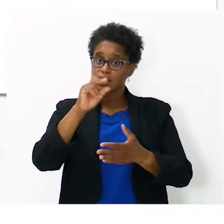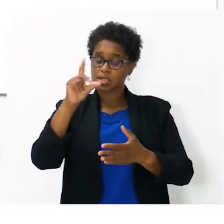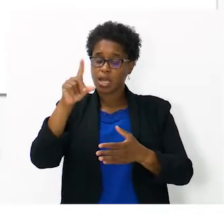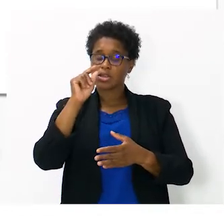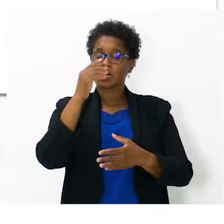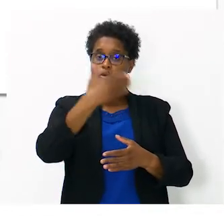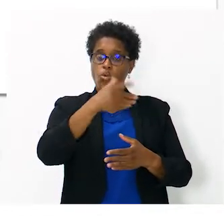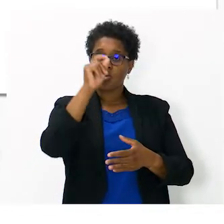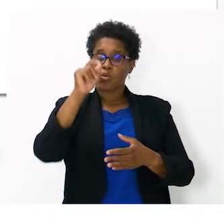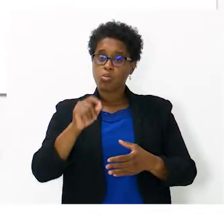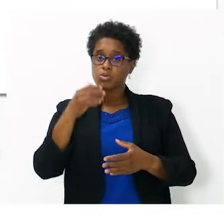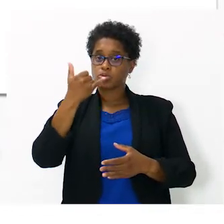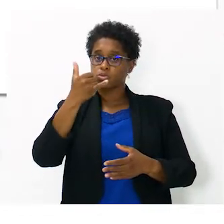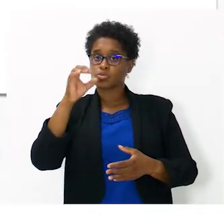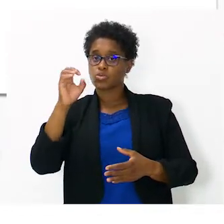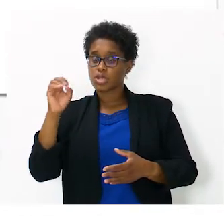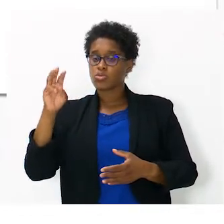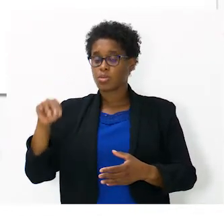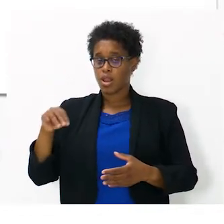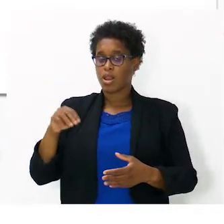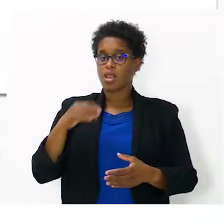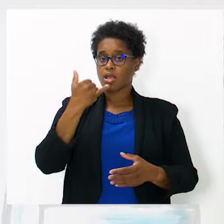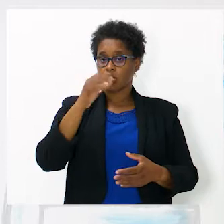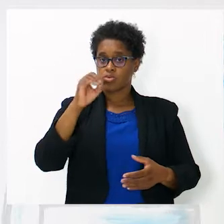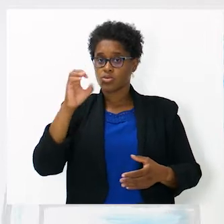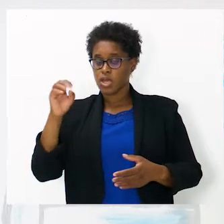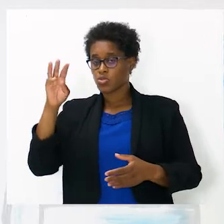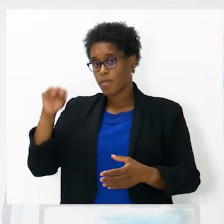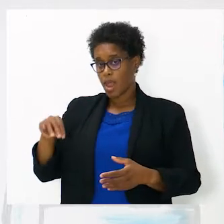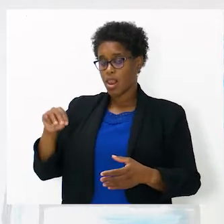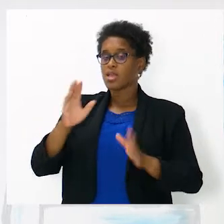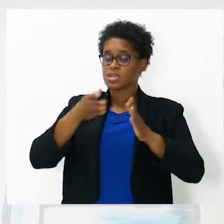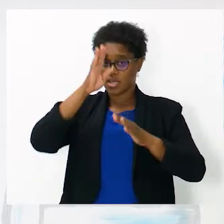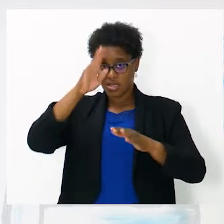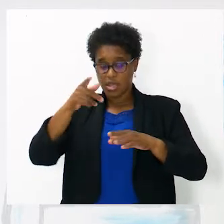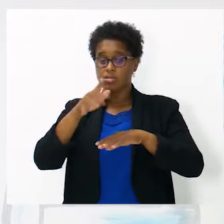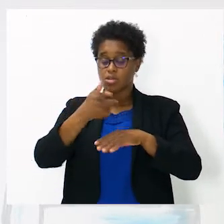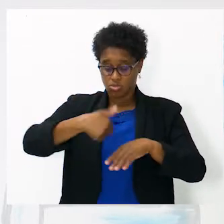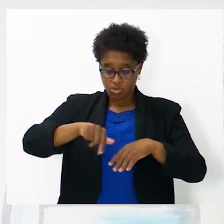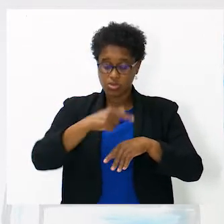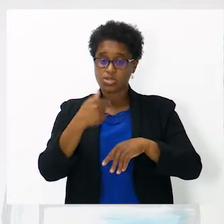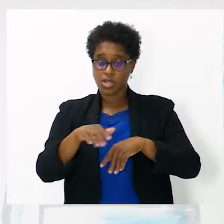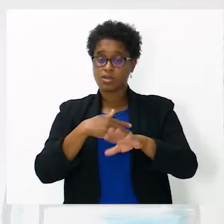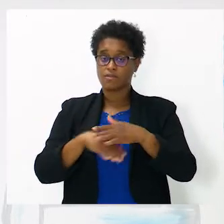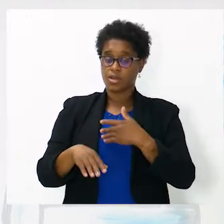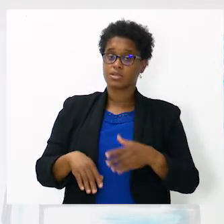1 por 200.000. Já sabem, nós temos que calcular a distância